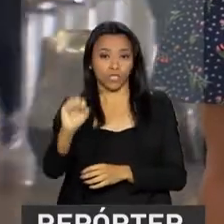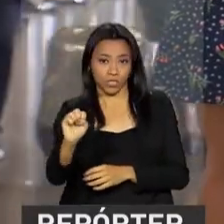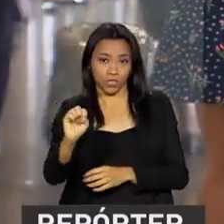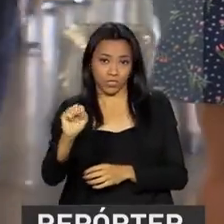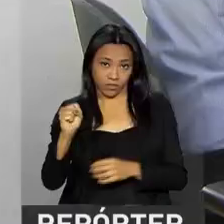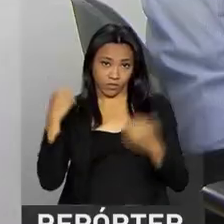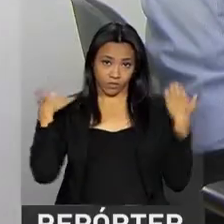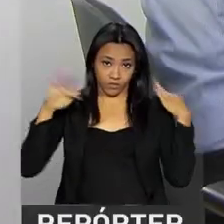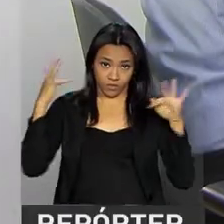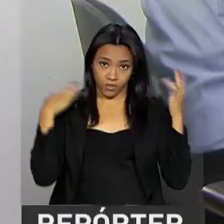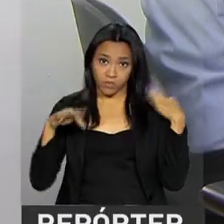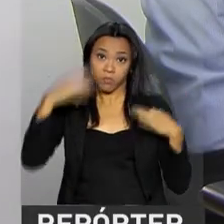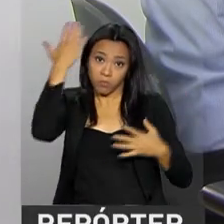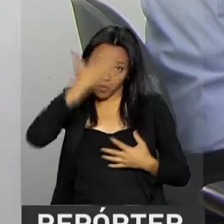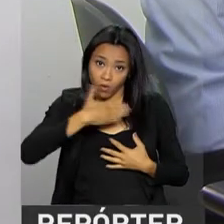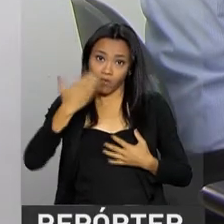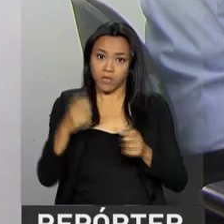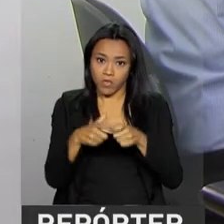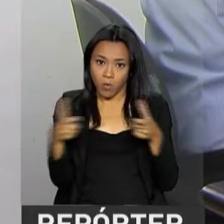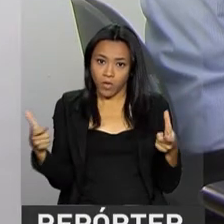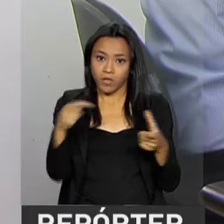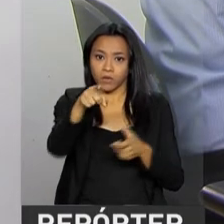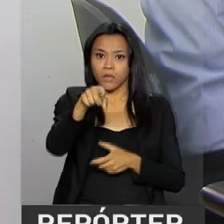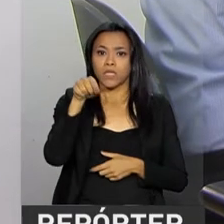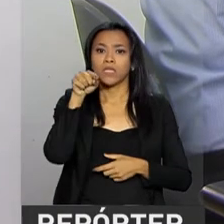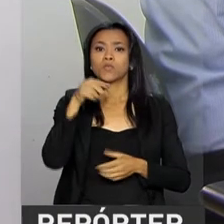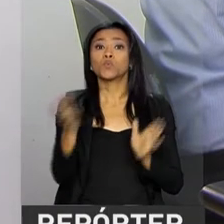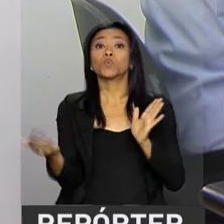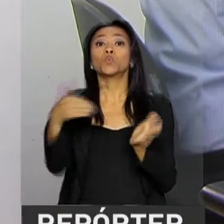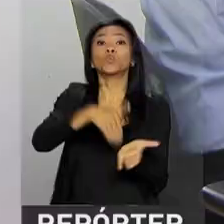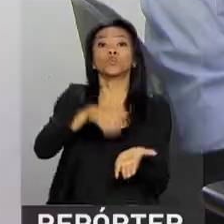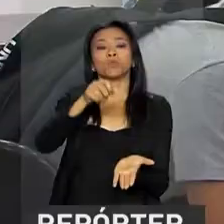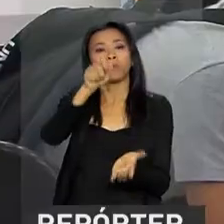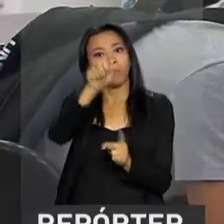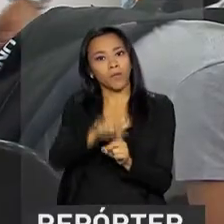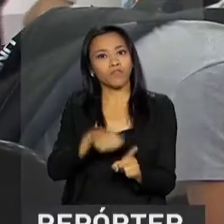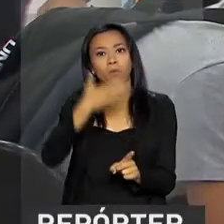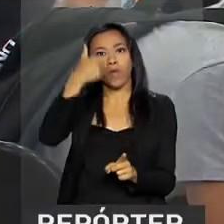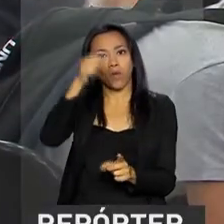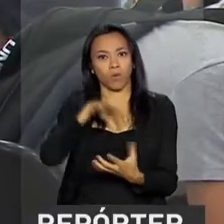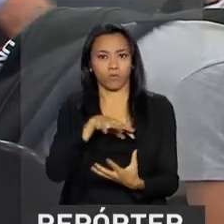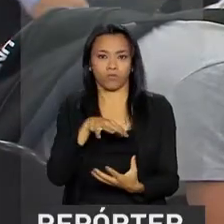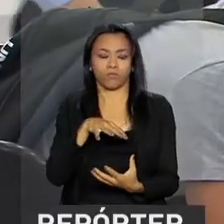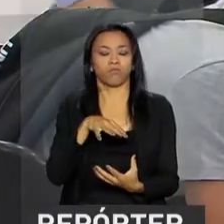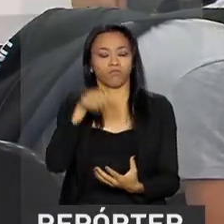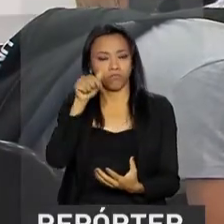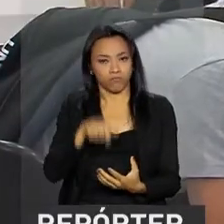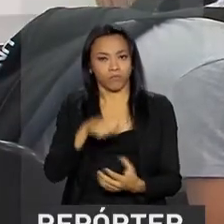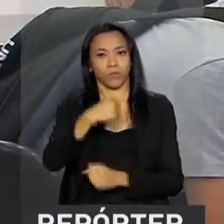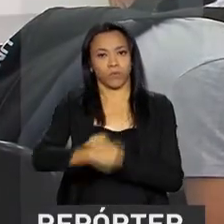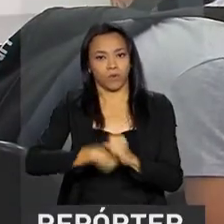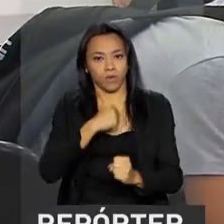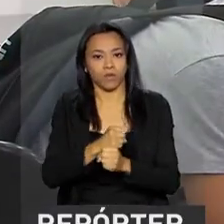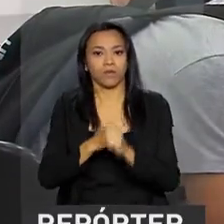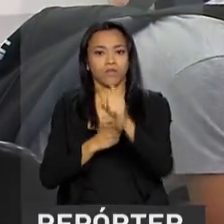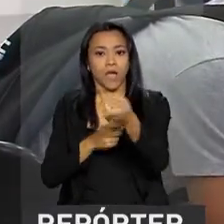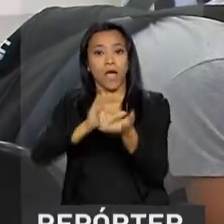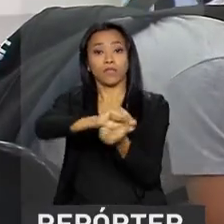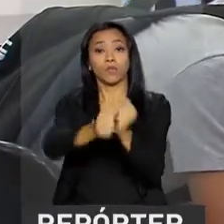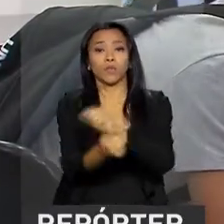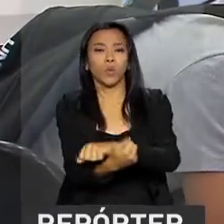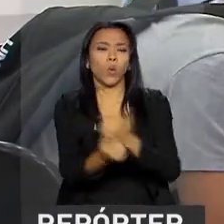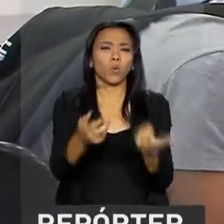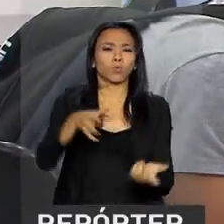de serviços. Nessa agência em Brasília, o último mês foi o melhor do ano. A empresa fez algumas adaptações nos pacotes de